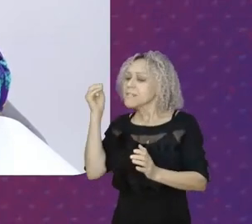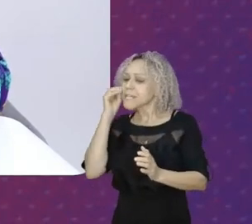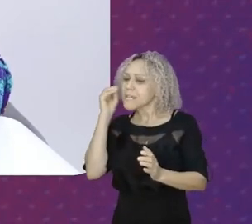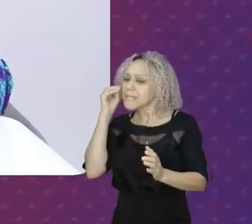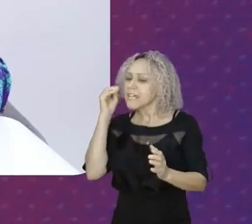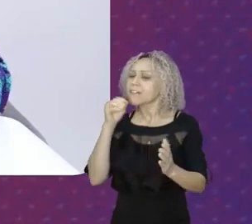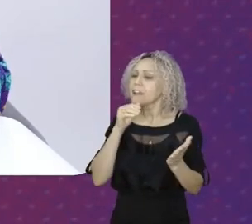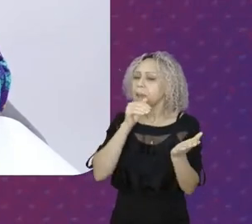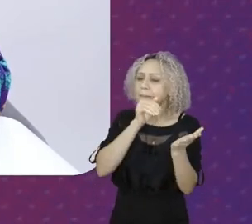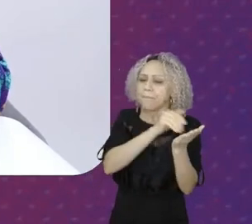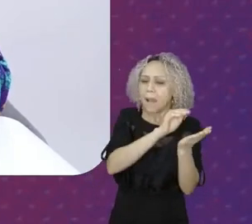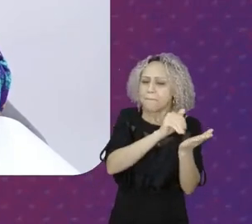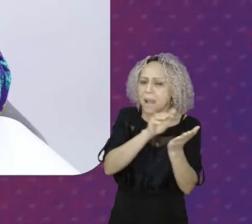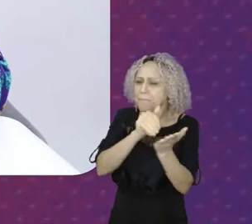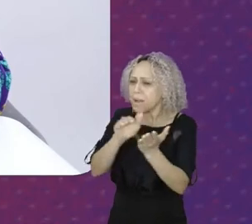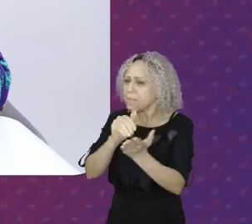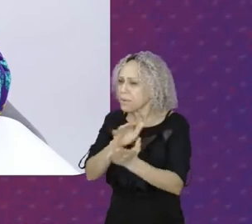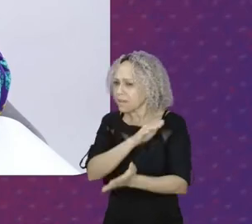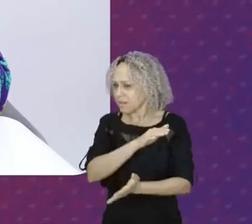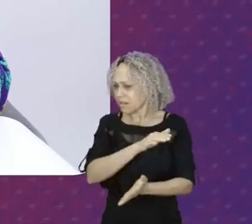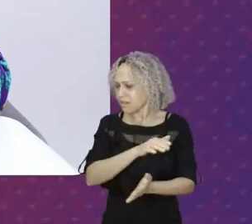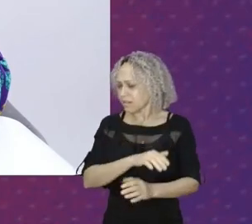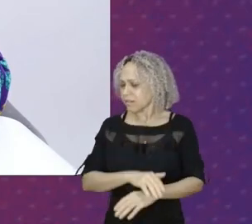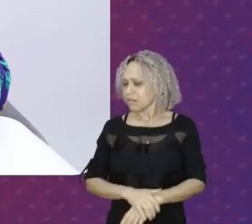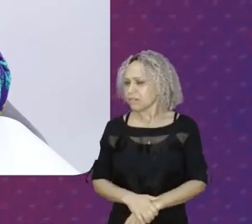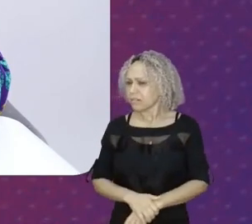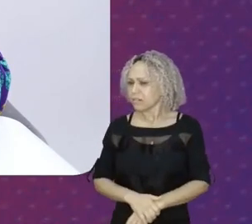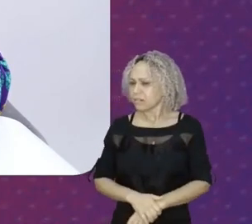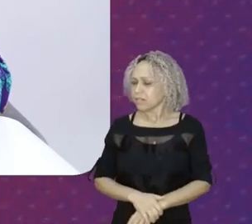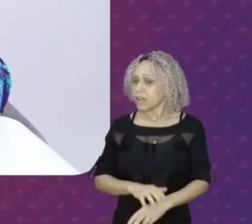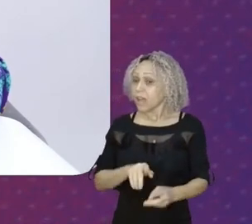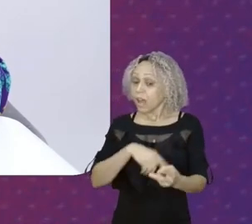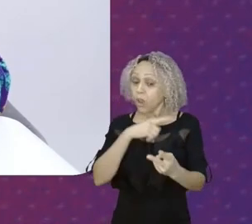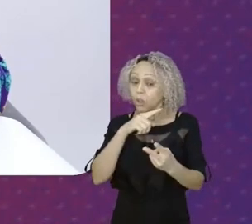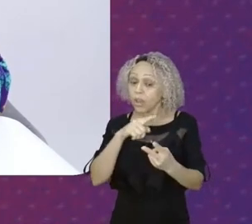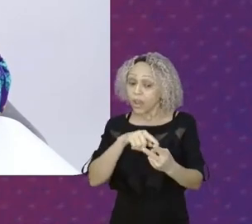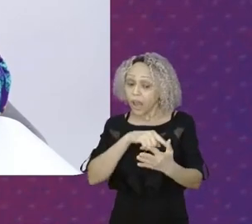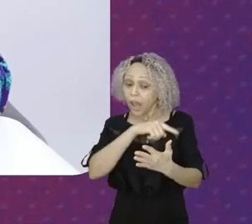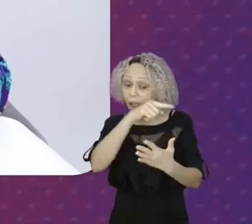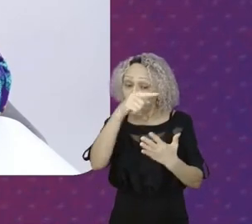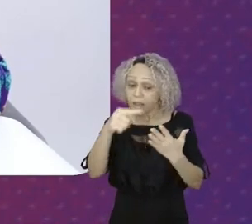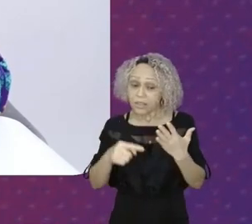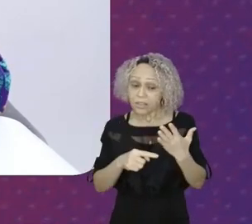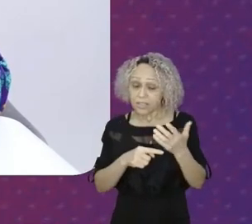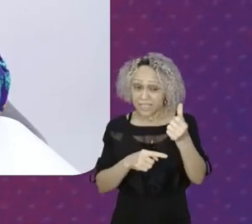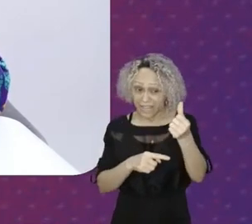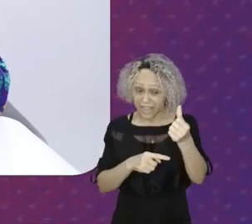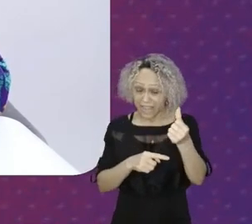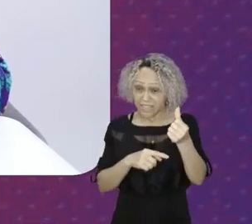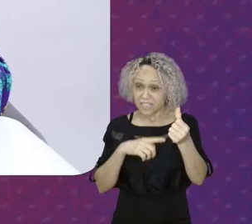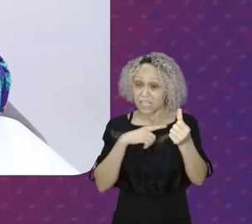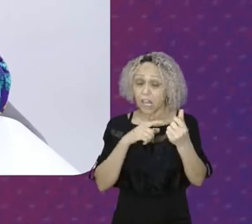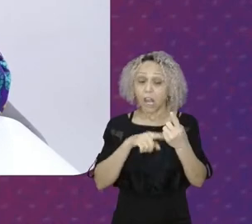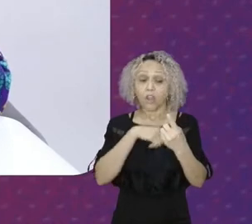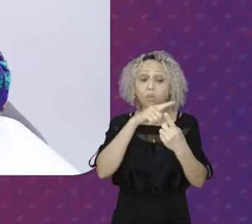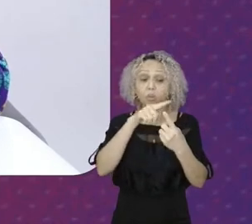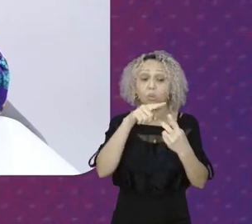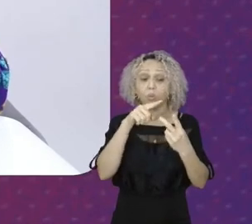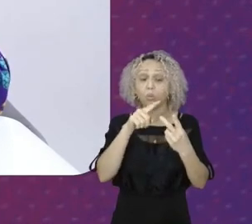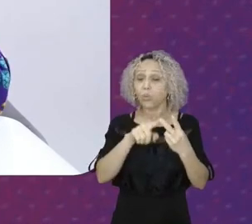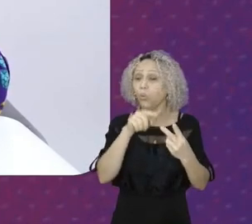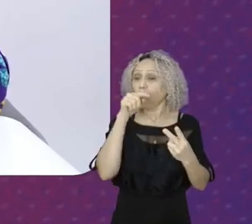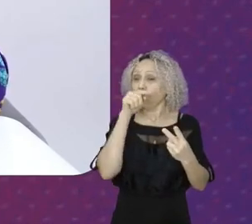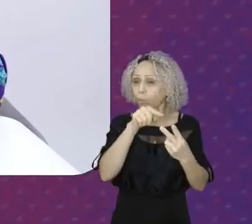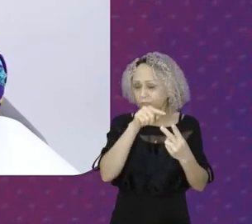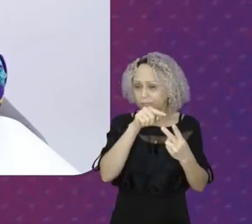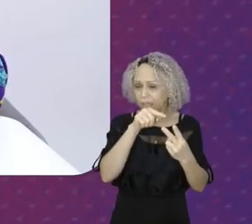parlamentares indígenas, né? Então, a gente precisa mudar isso. Eu acho que a